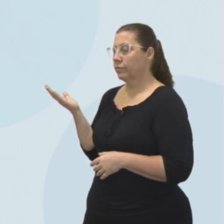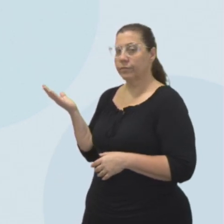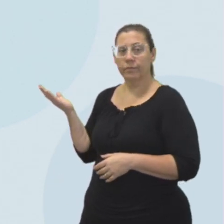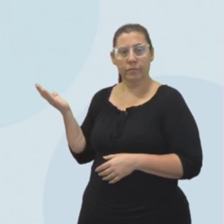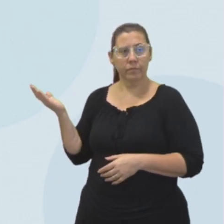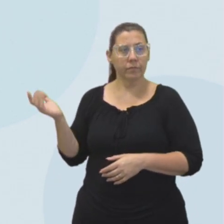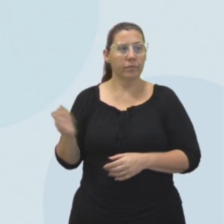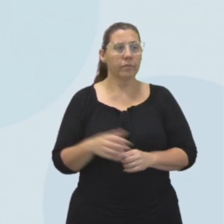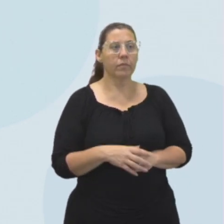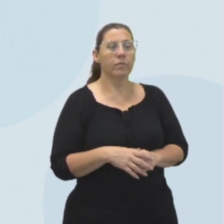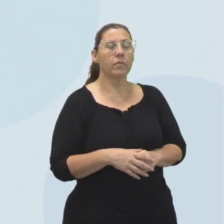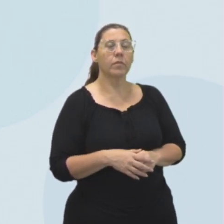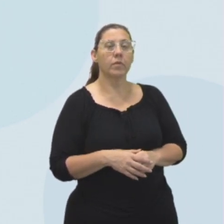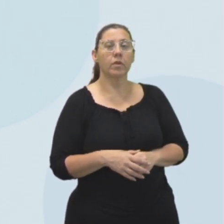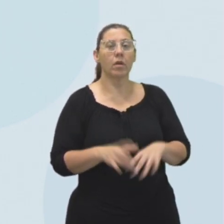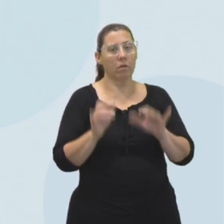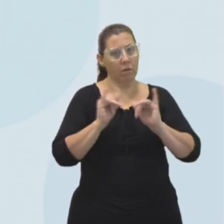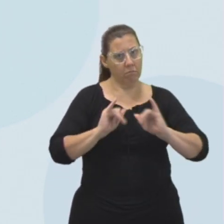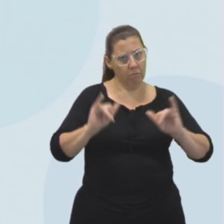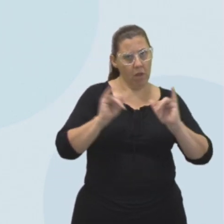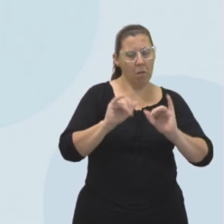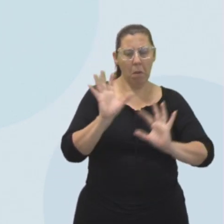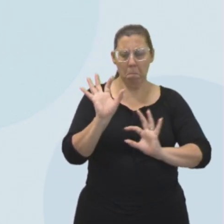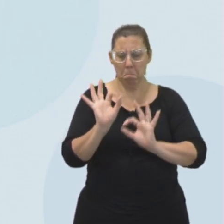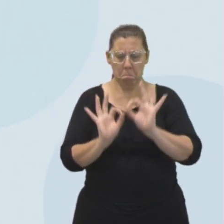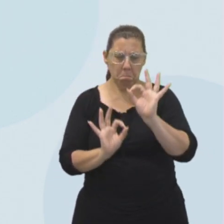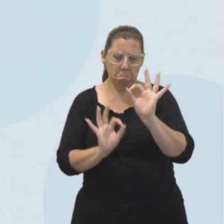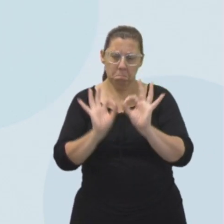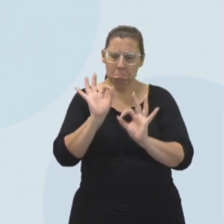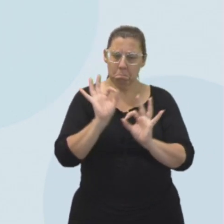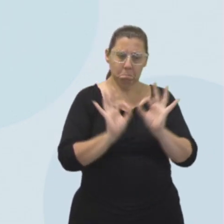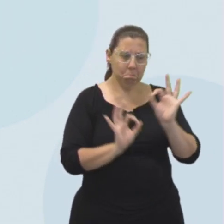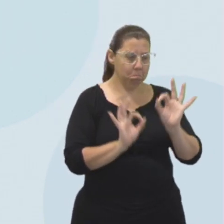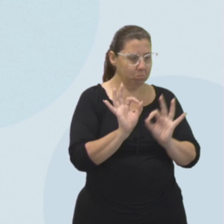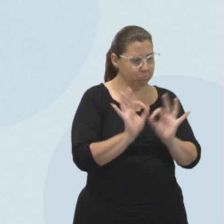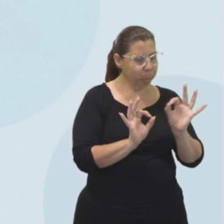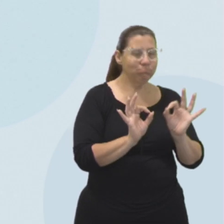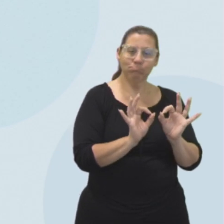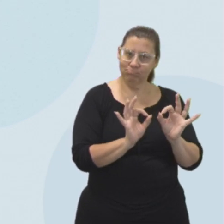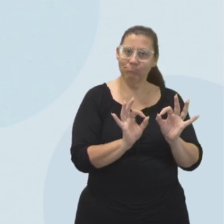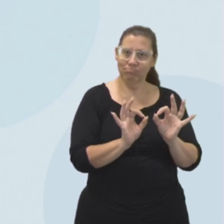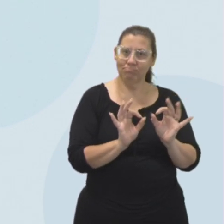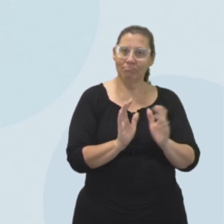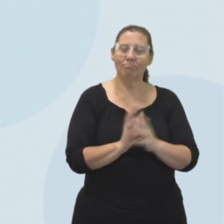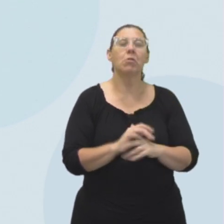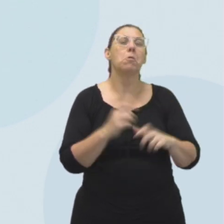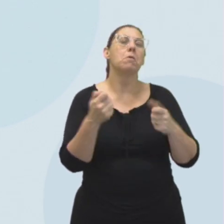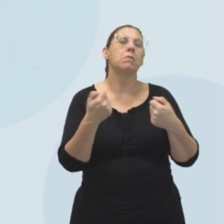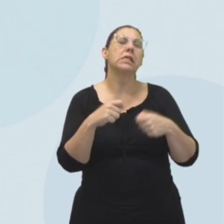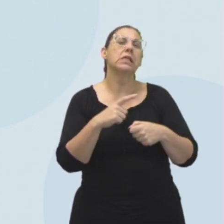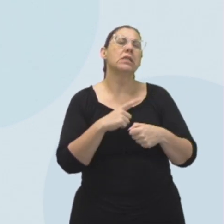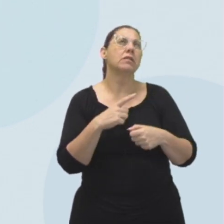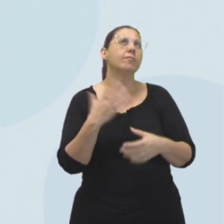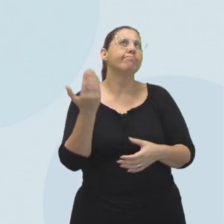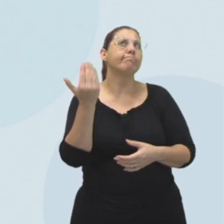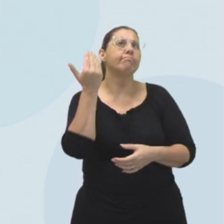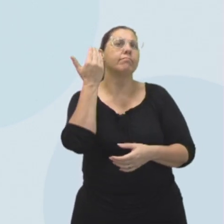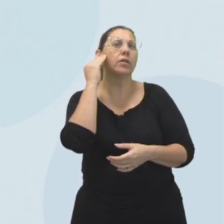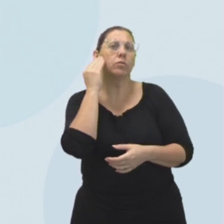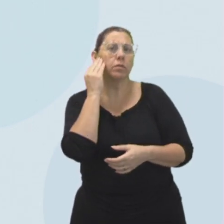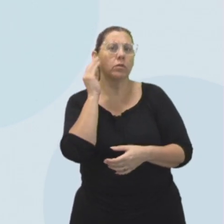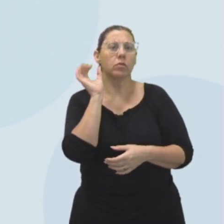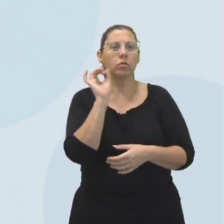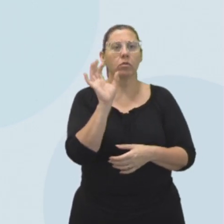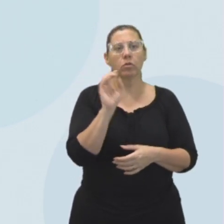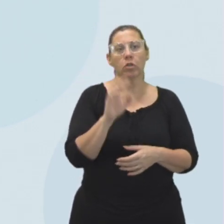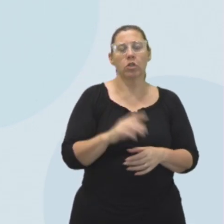Então, para que a narrativa seja bem trabalhada, na sala de aula, no caso, ela precisa ter um sentido maior que apenas a entrega